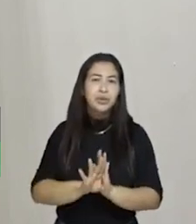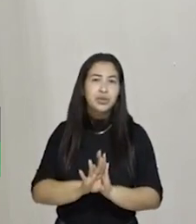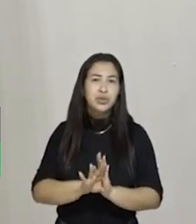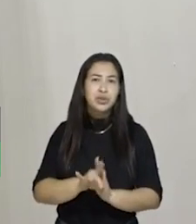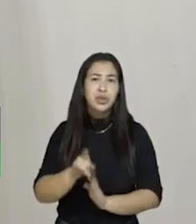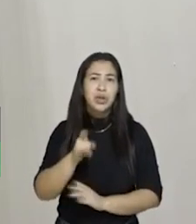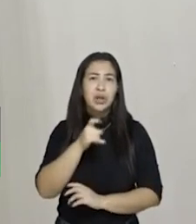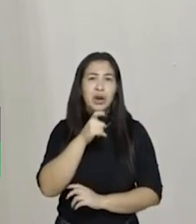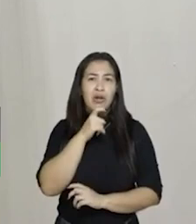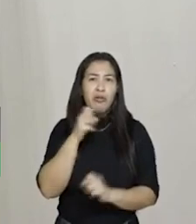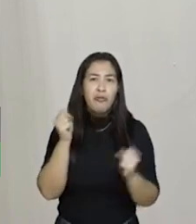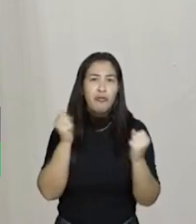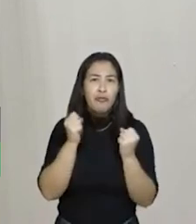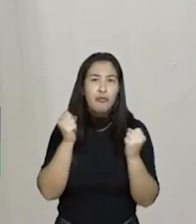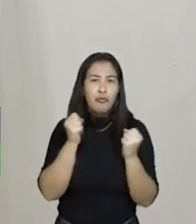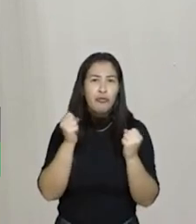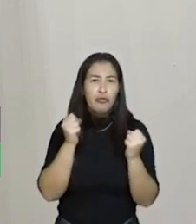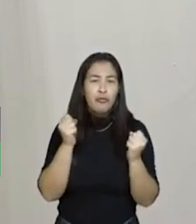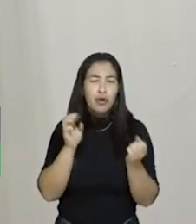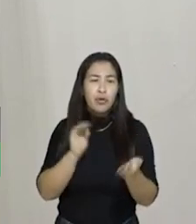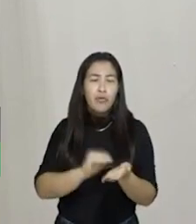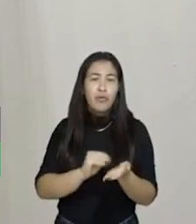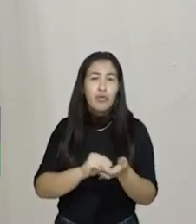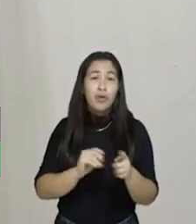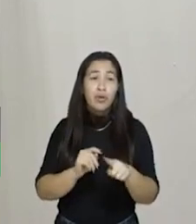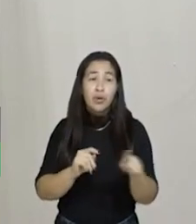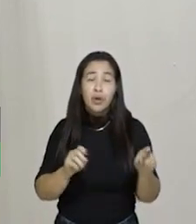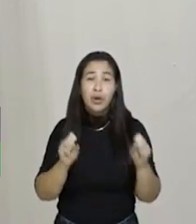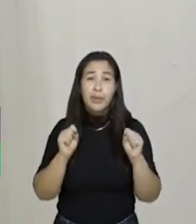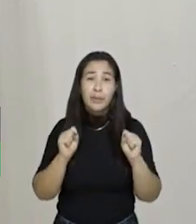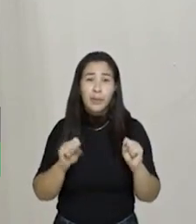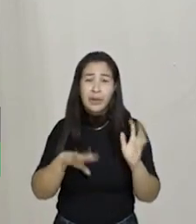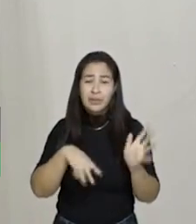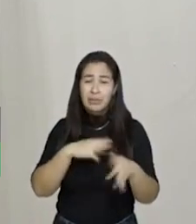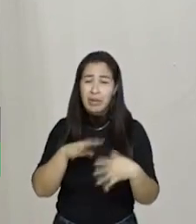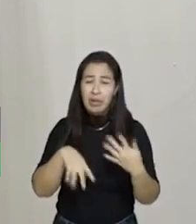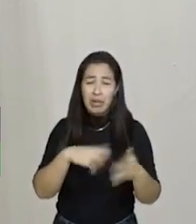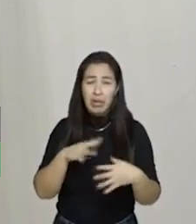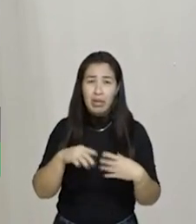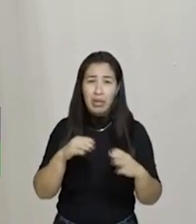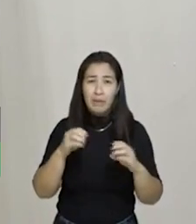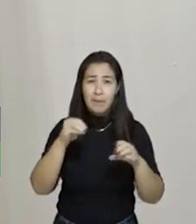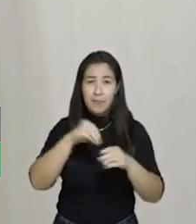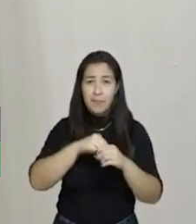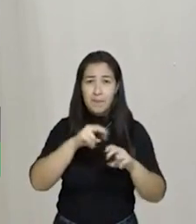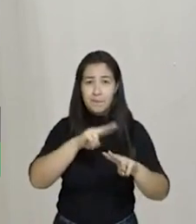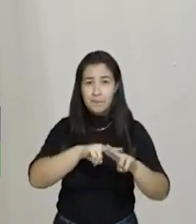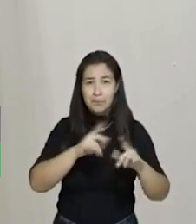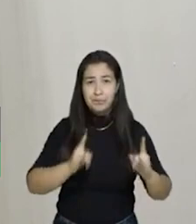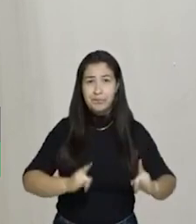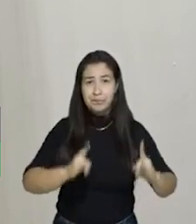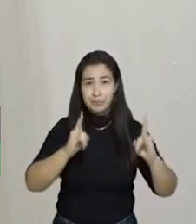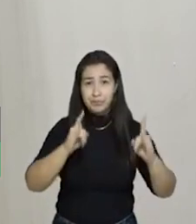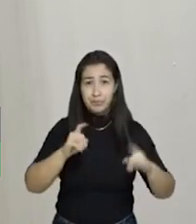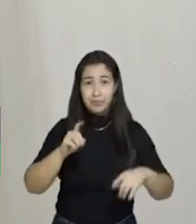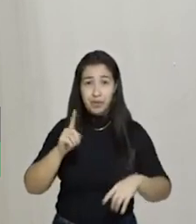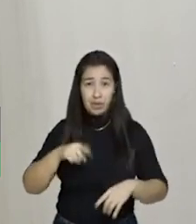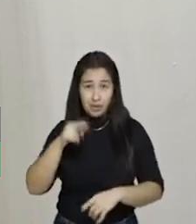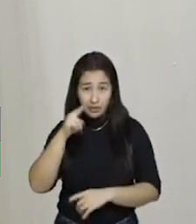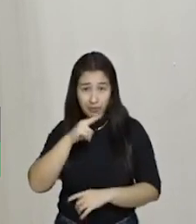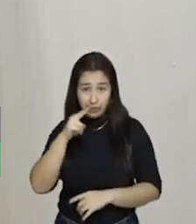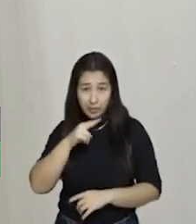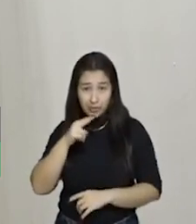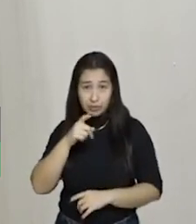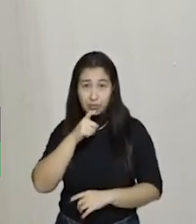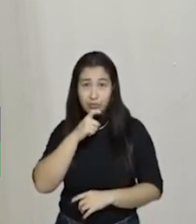respiratórias e que a falta de fornecimento pode gerar desordem nos presídios enfim se a questão emergencial foi inverno